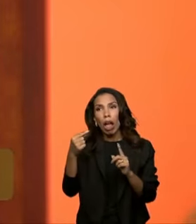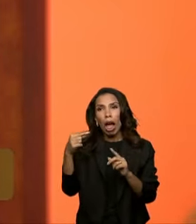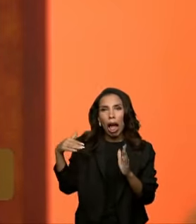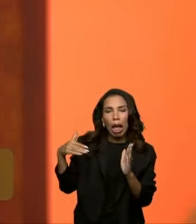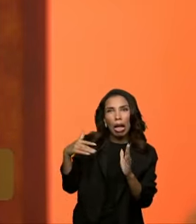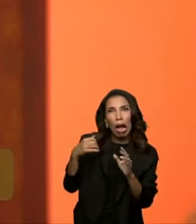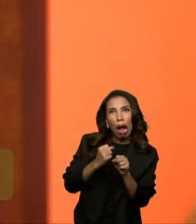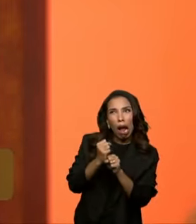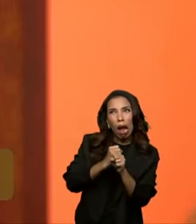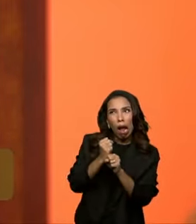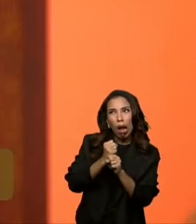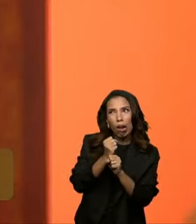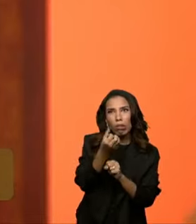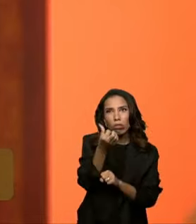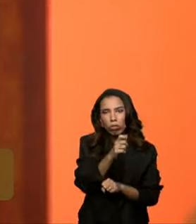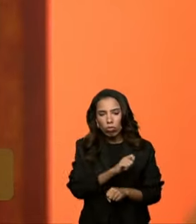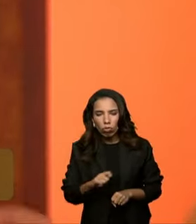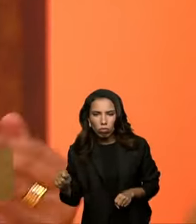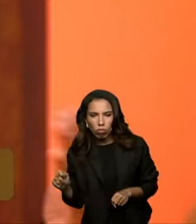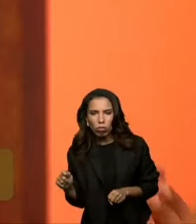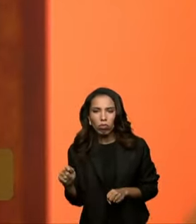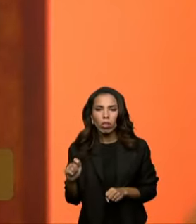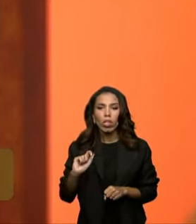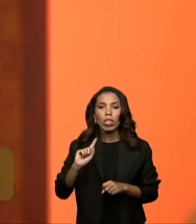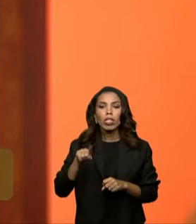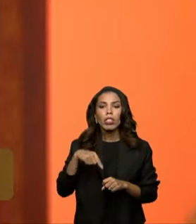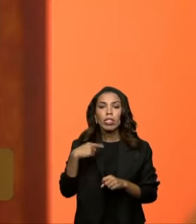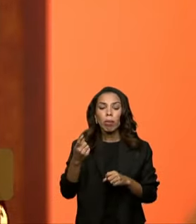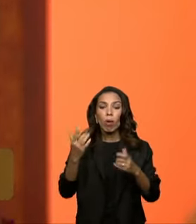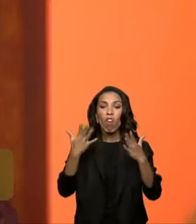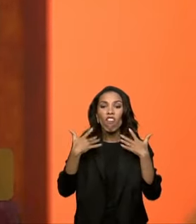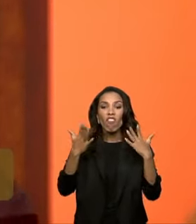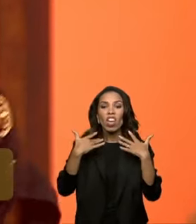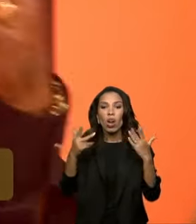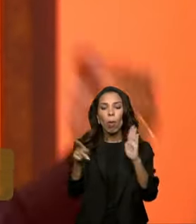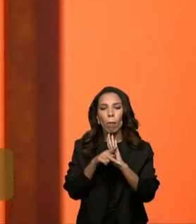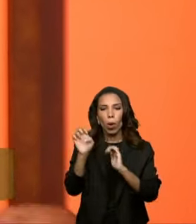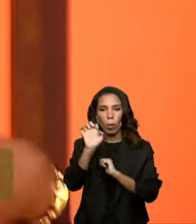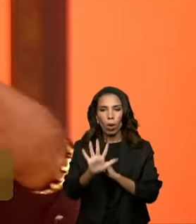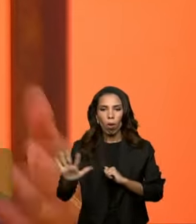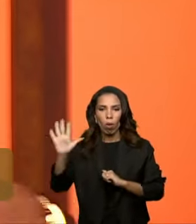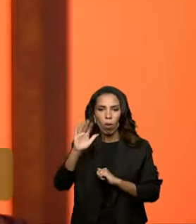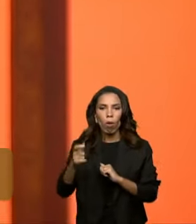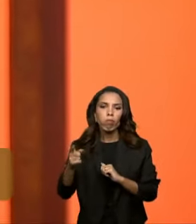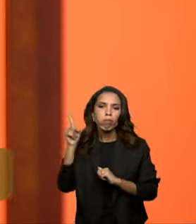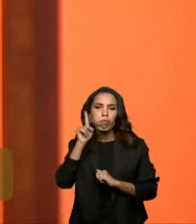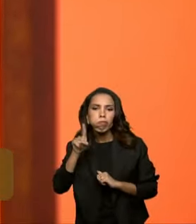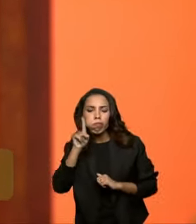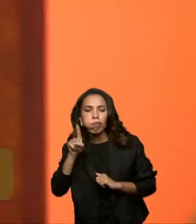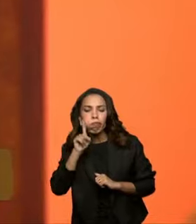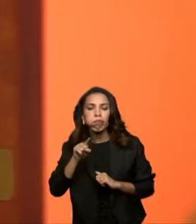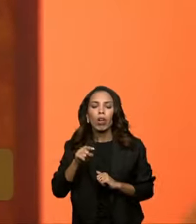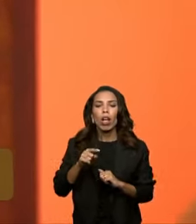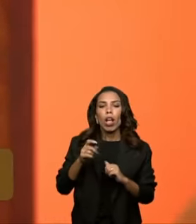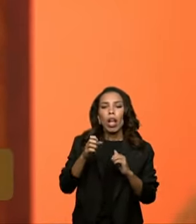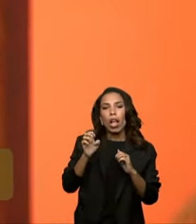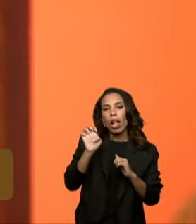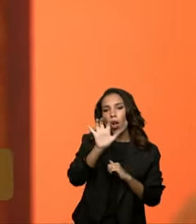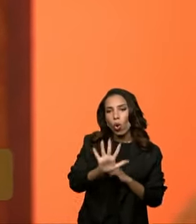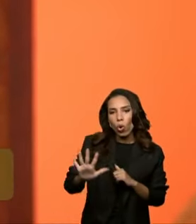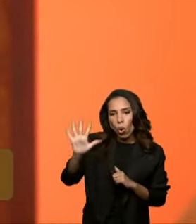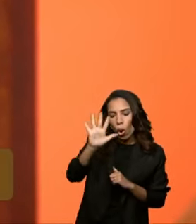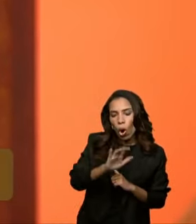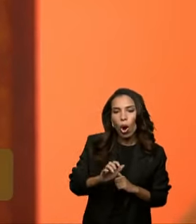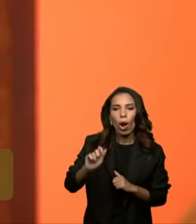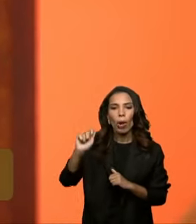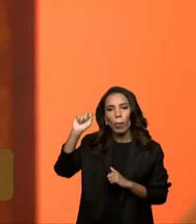trabalhar esse show depois do verão europeu, que é quando a gente vai para os Estados Unidos, Europa, África, né? Cabo Verde, lá que eu